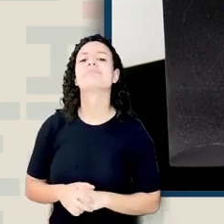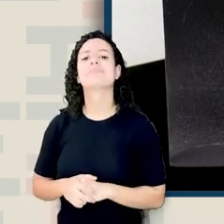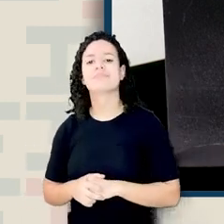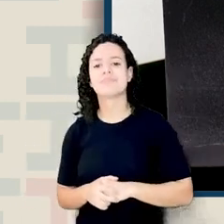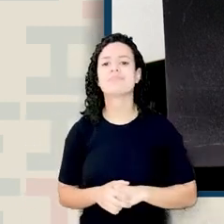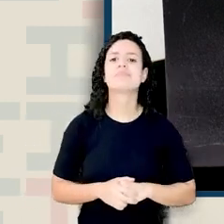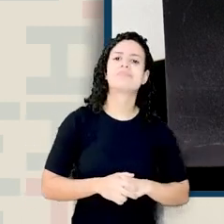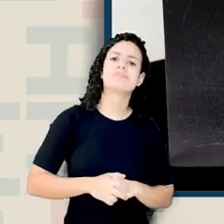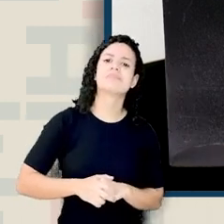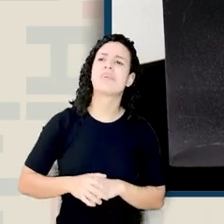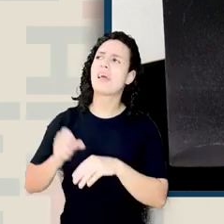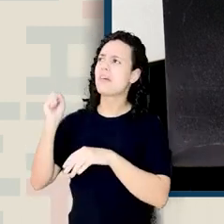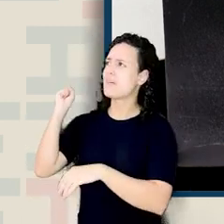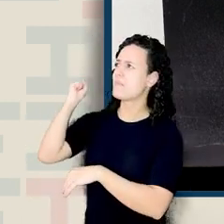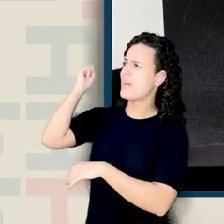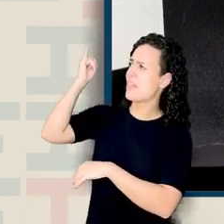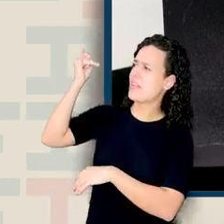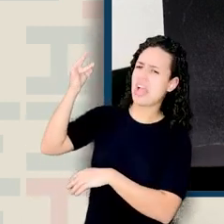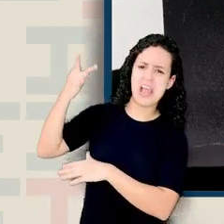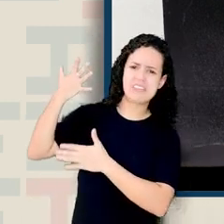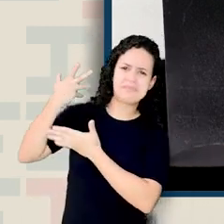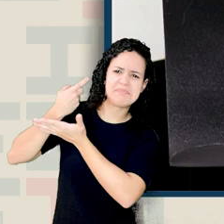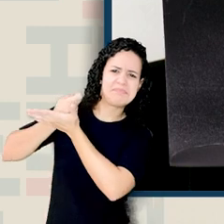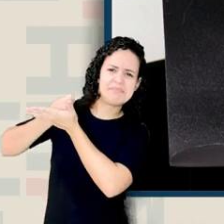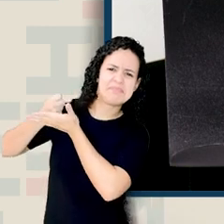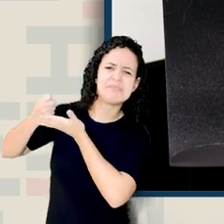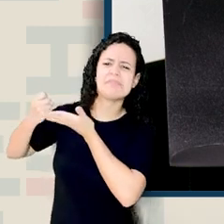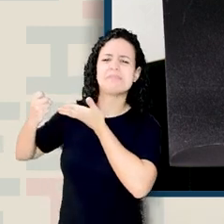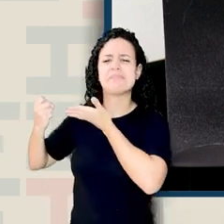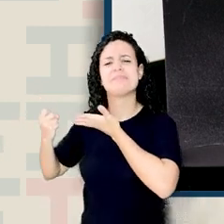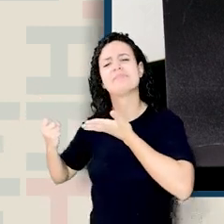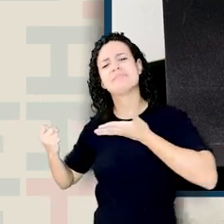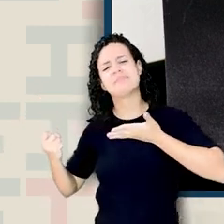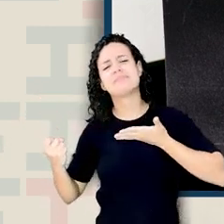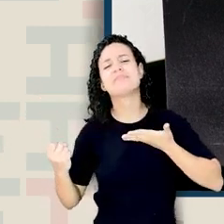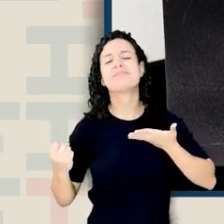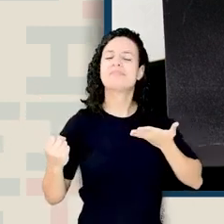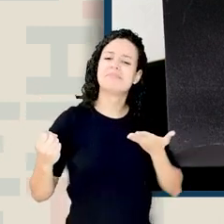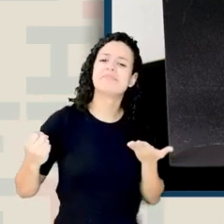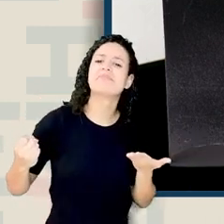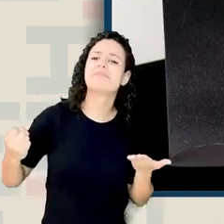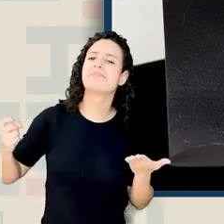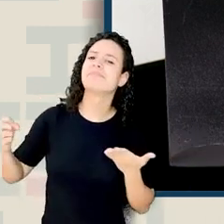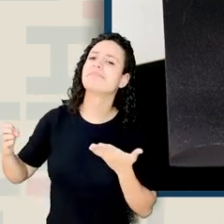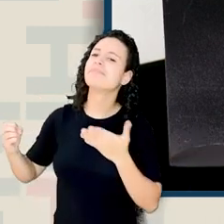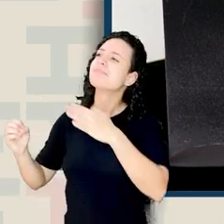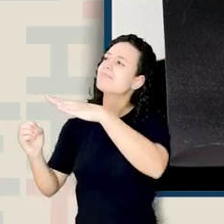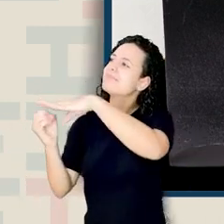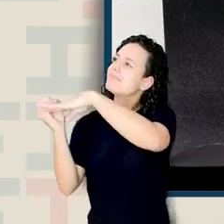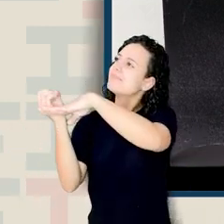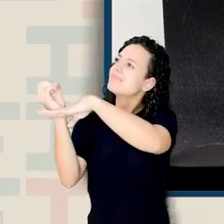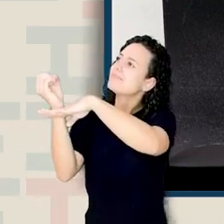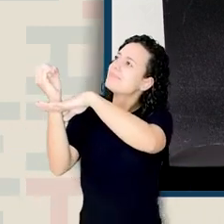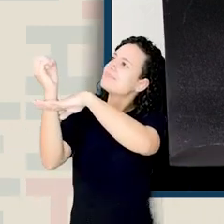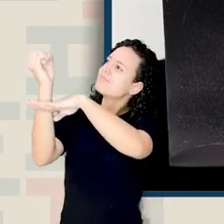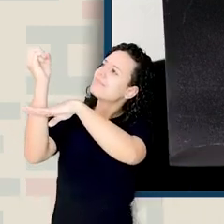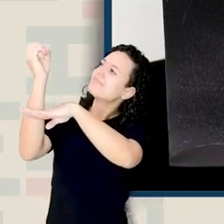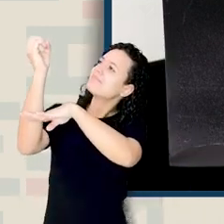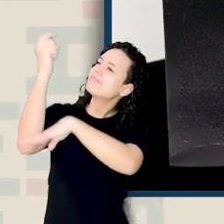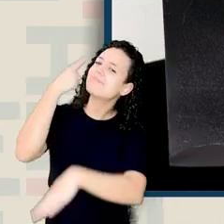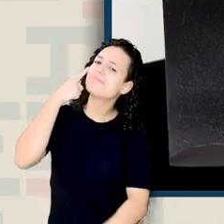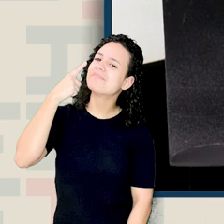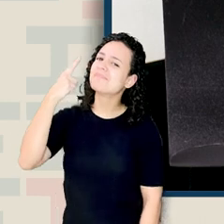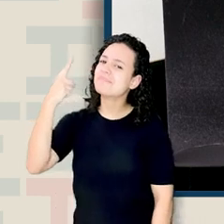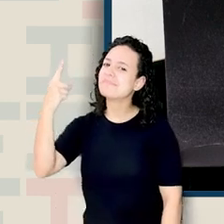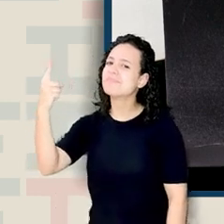oh, oh. Adeus madrugada, oh, oh, oh. Aurora de um sonho